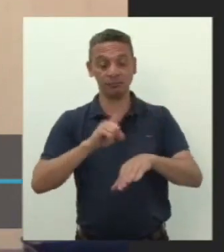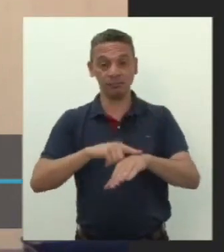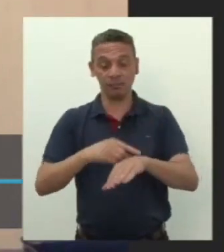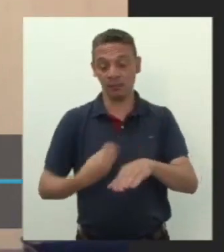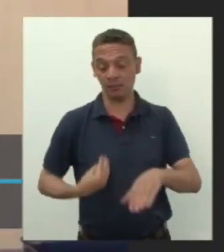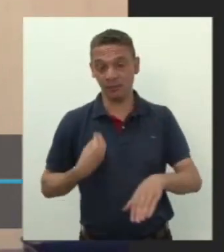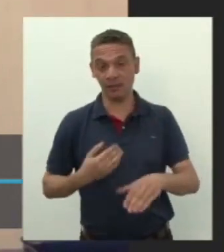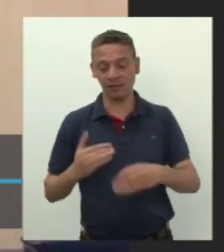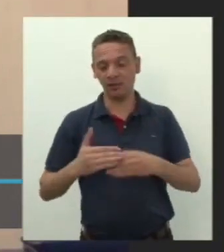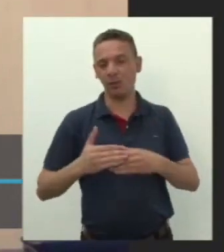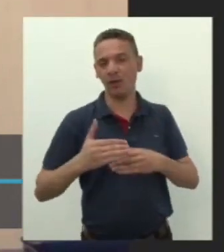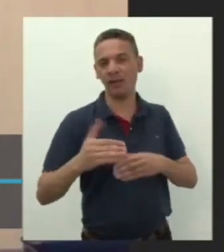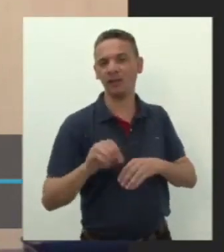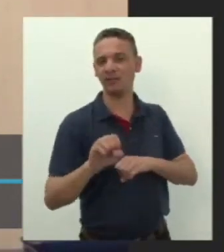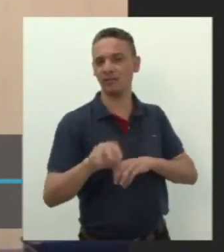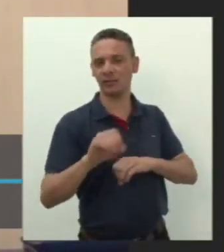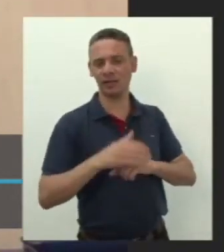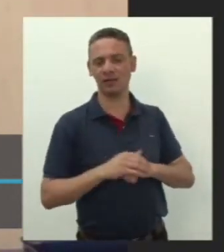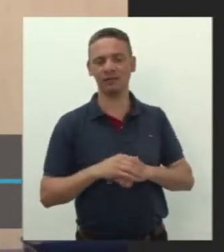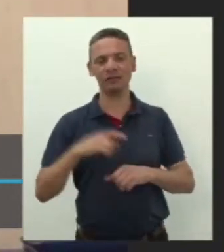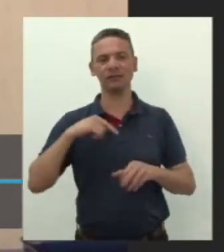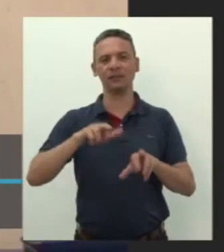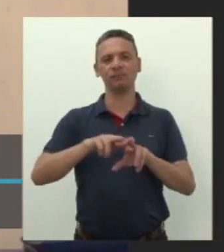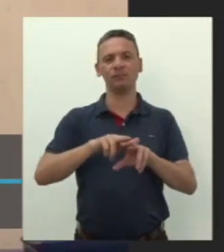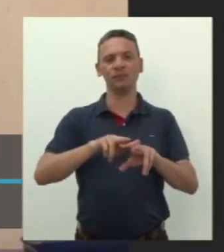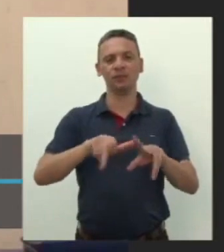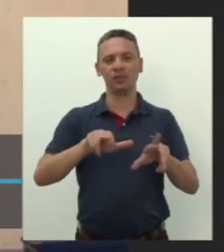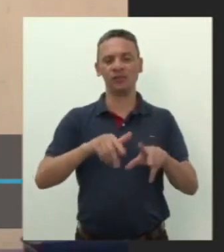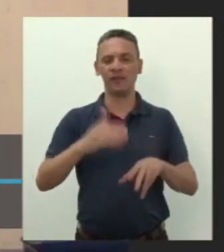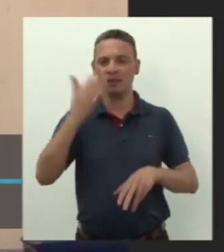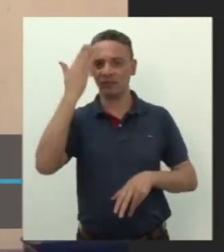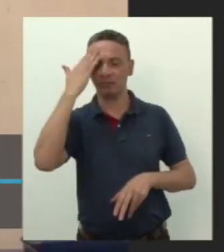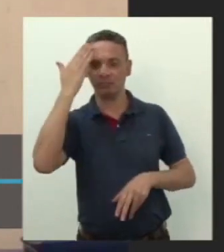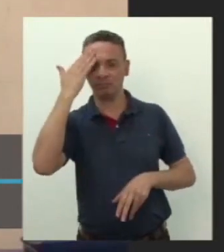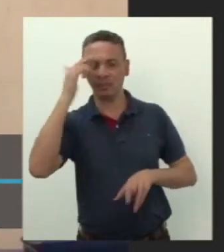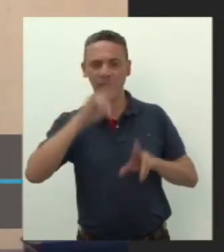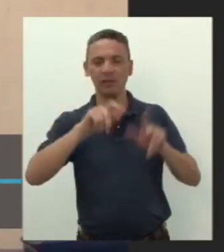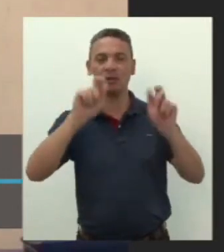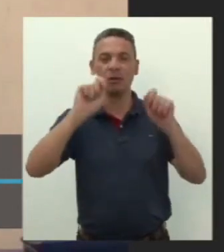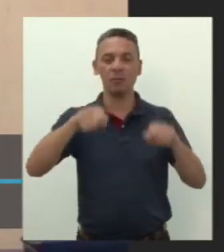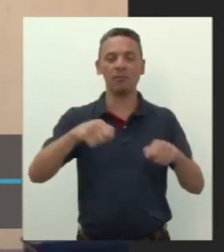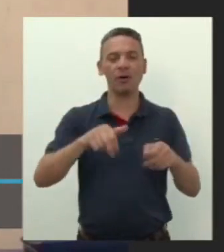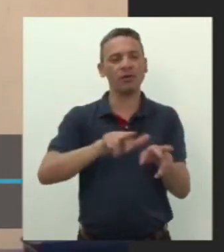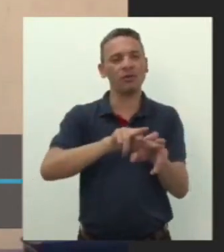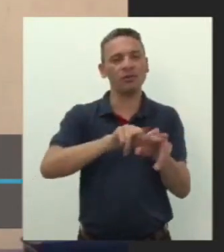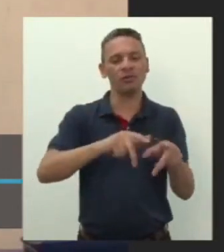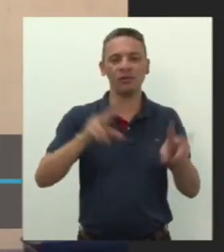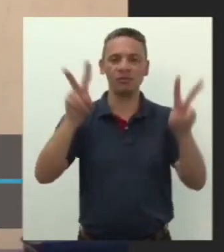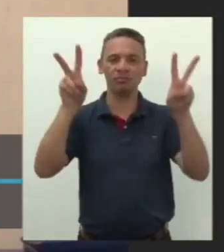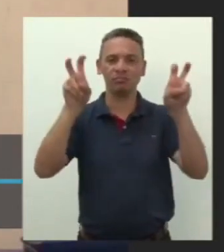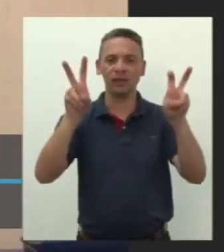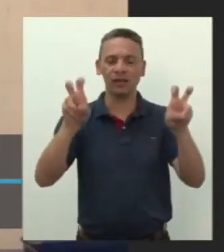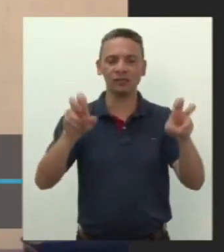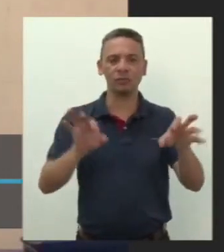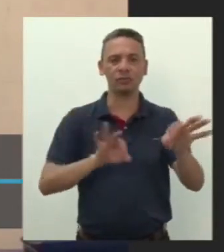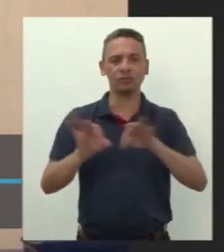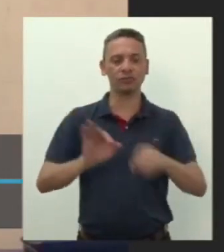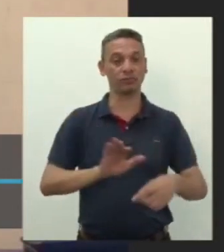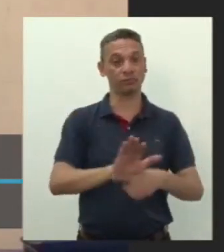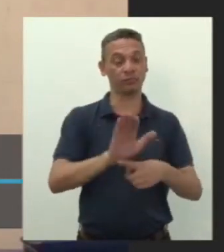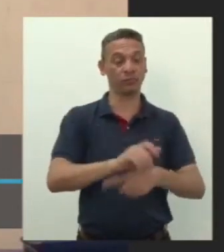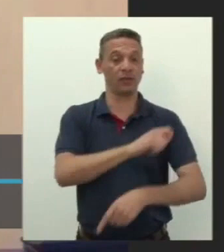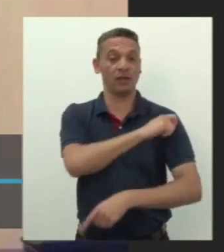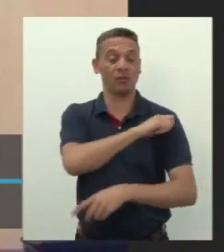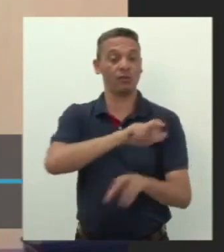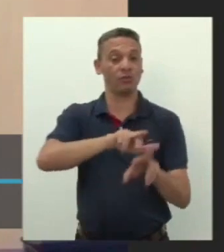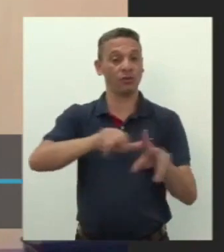anos iniciais, né, possui diferentes níveis de complexidade e possibilidade de serem trabalhadas com diversos perfis de estudante,